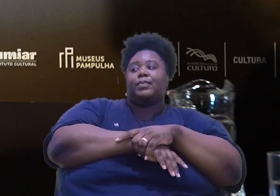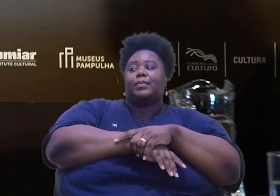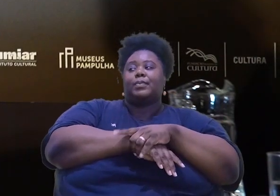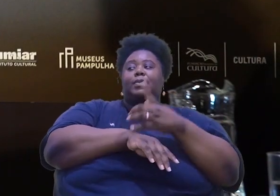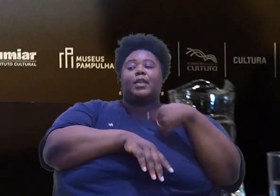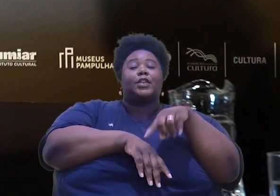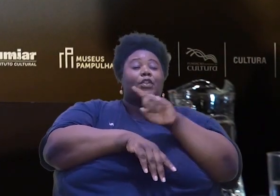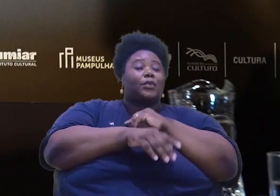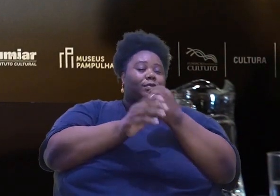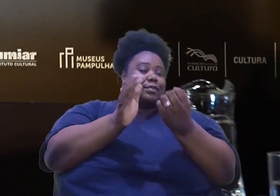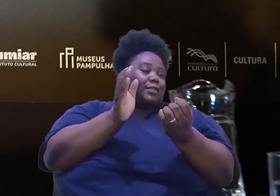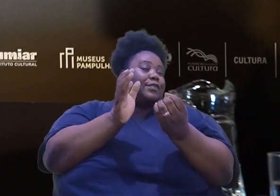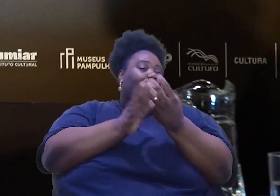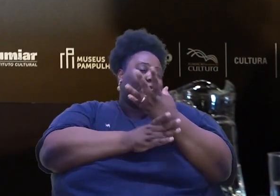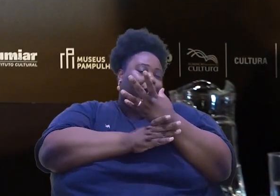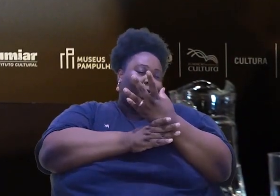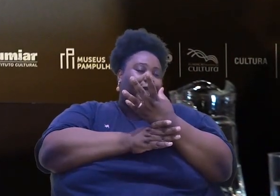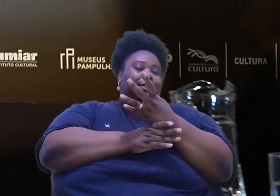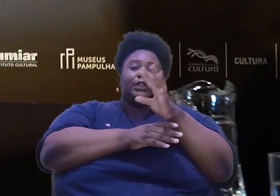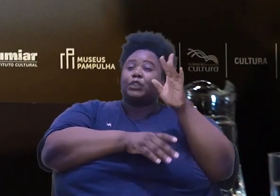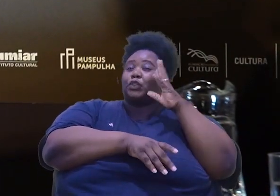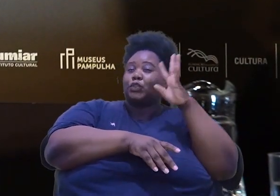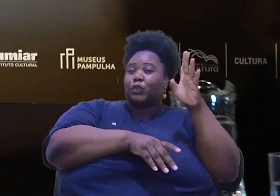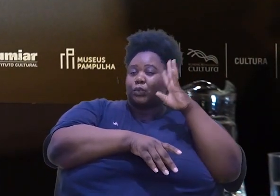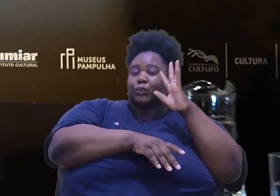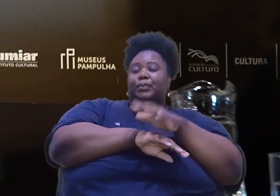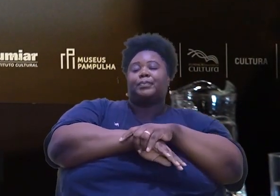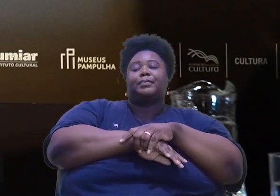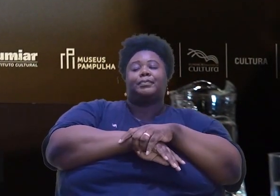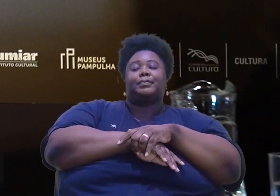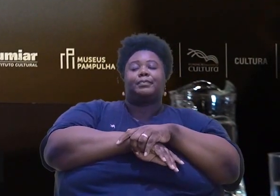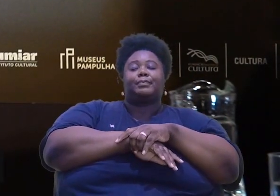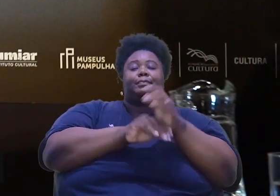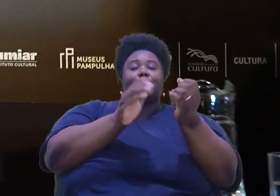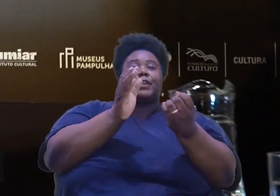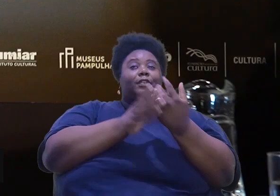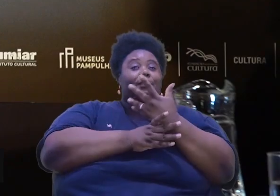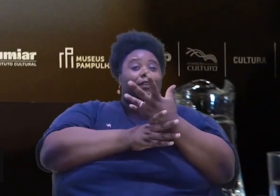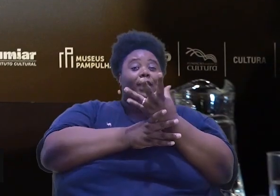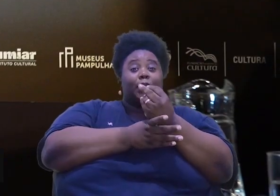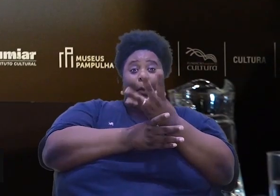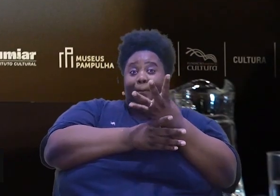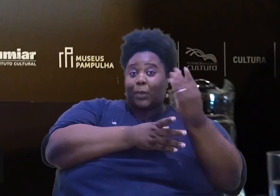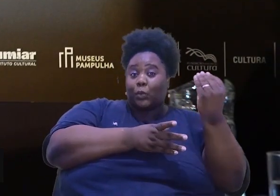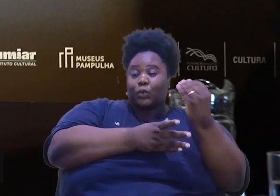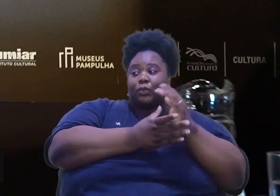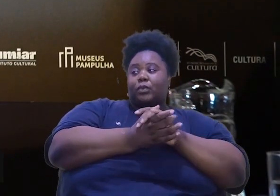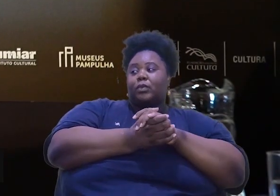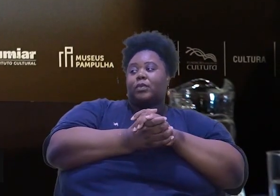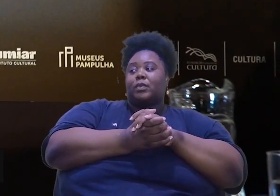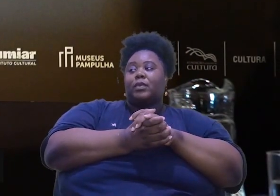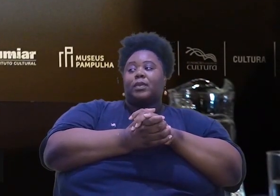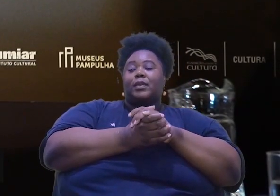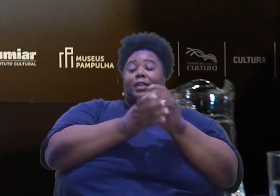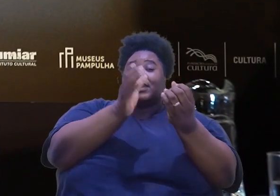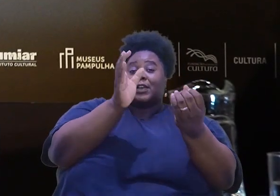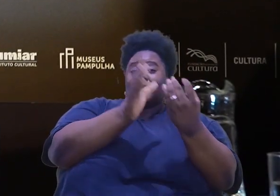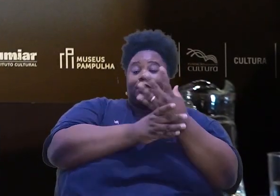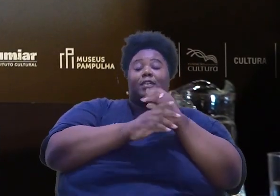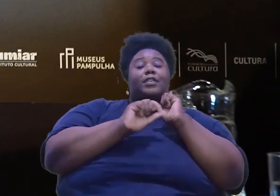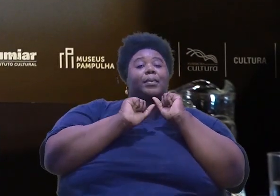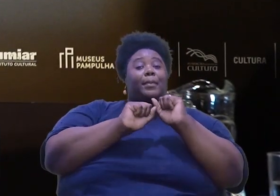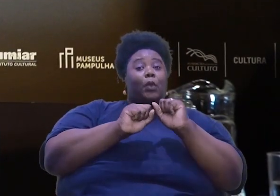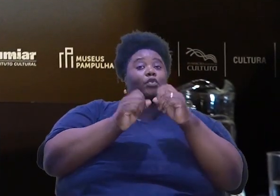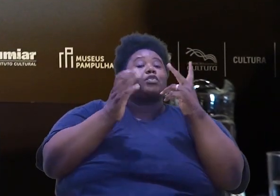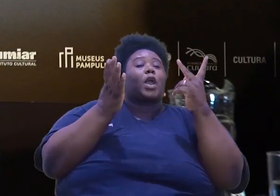gente inventa, né? Inventa soluções, e inventa com tal garra que essa invenção ela